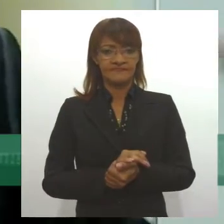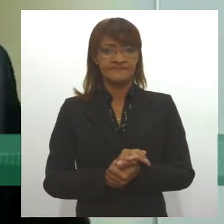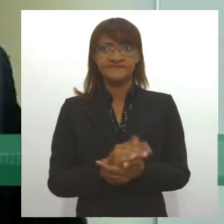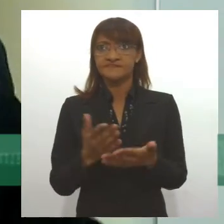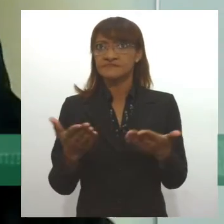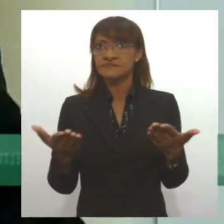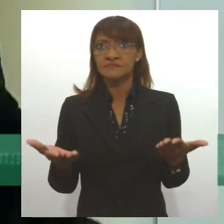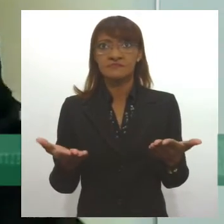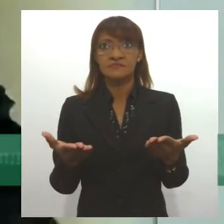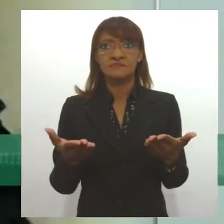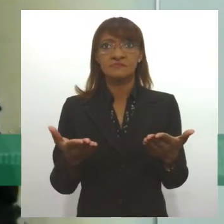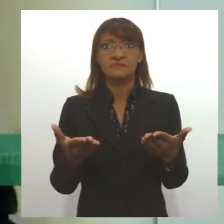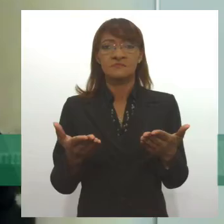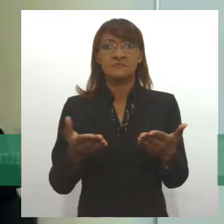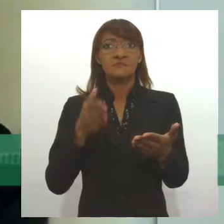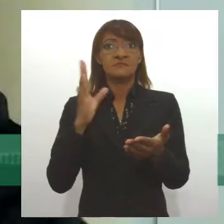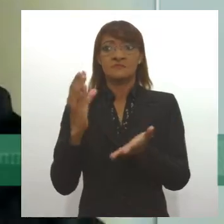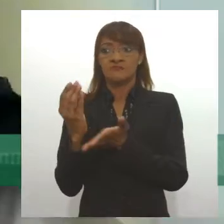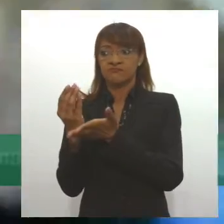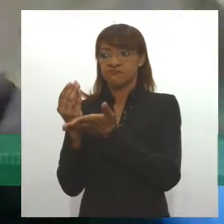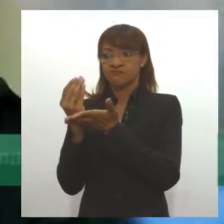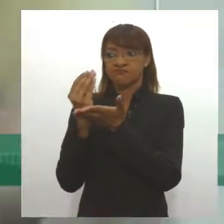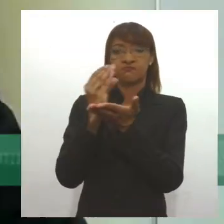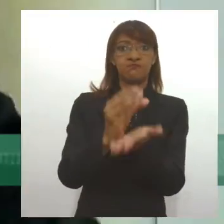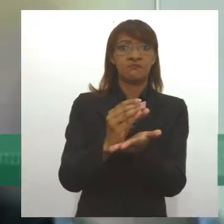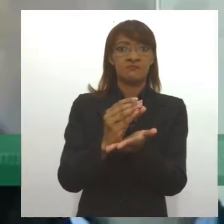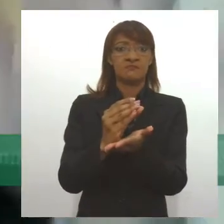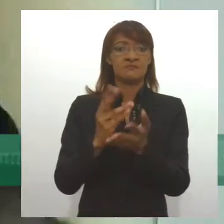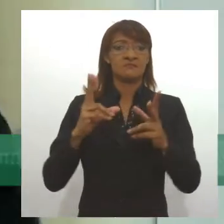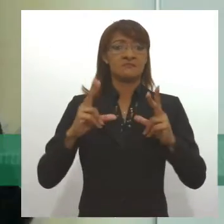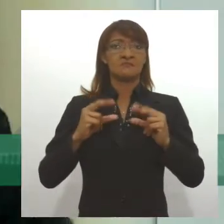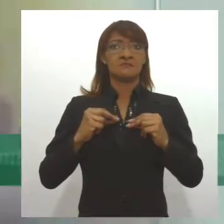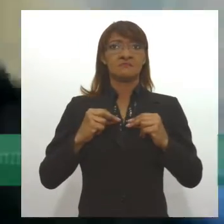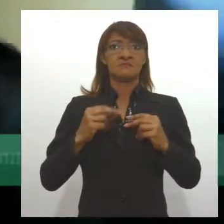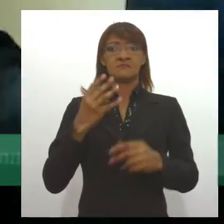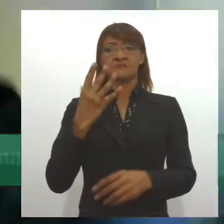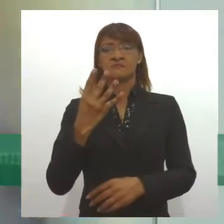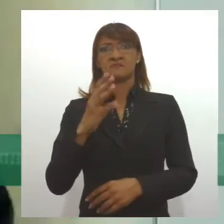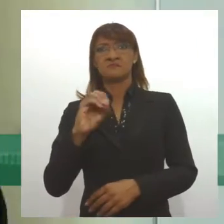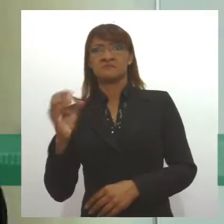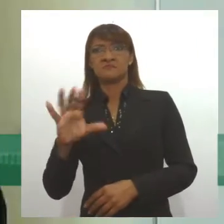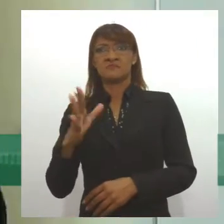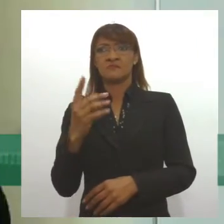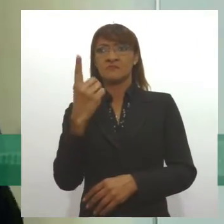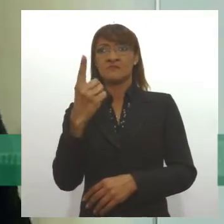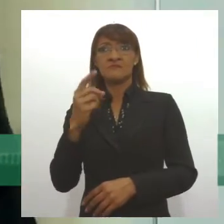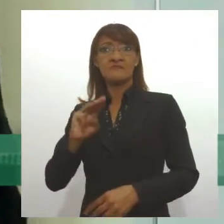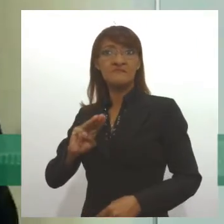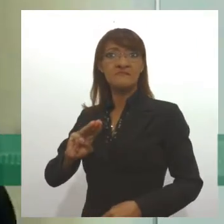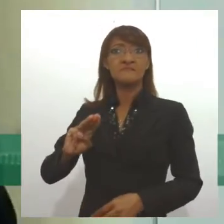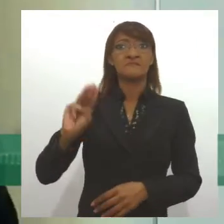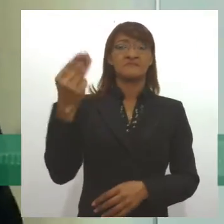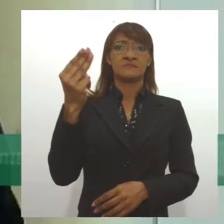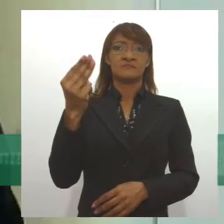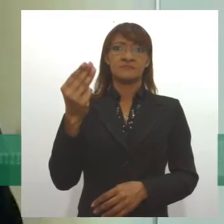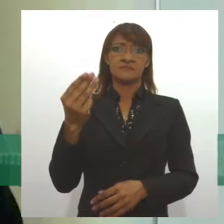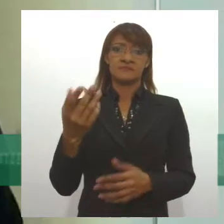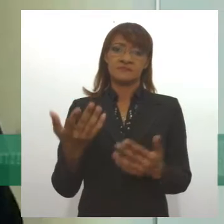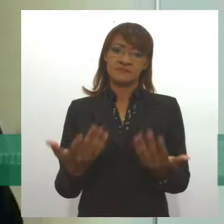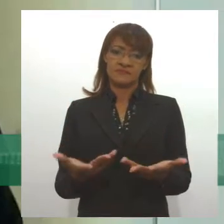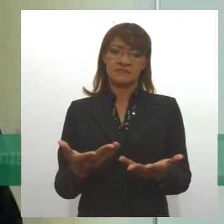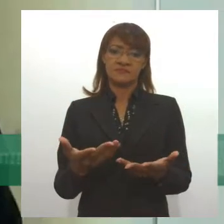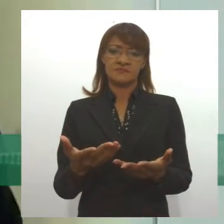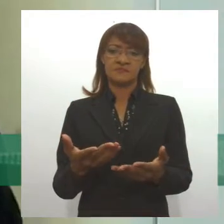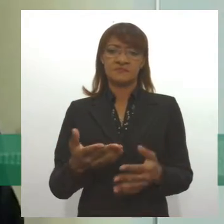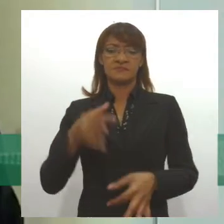cadastro de recurso público e no final ele pega ali 400, 500, 1 milhão, como aconteceu no Tribunal